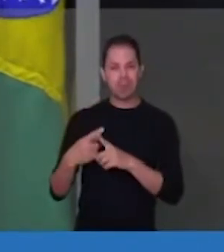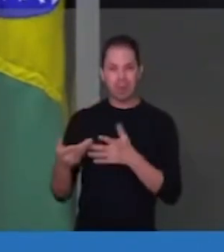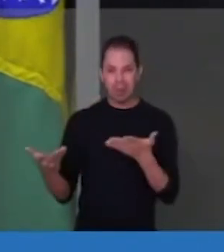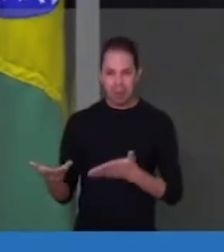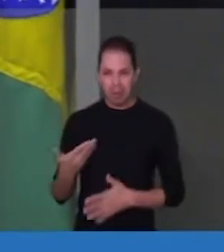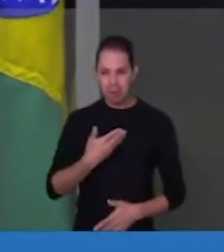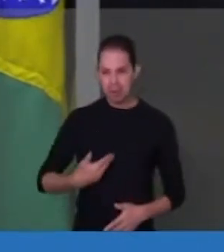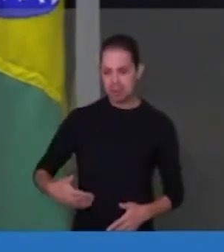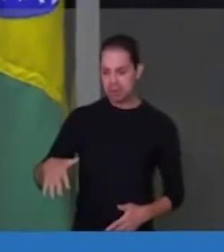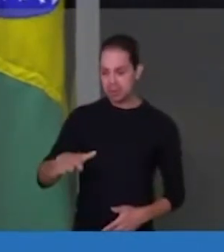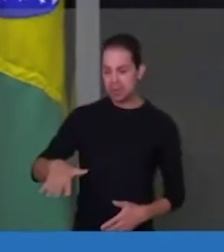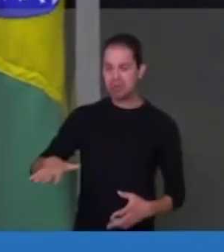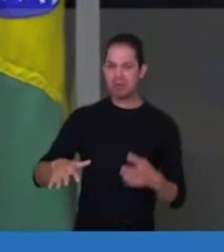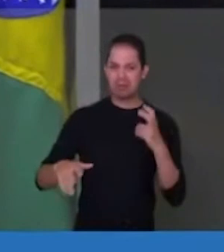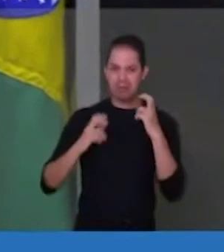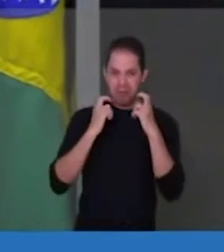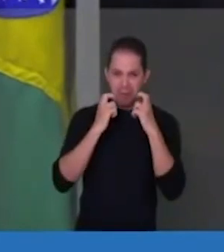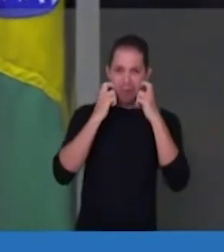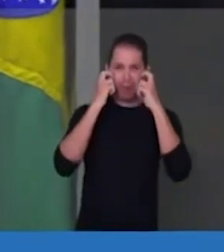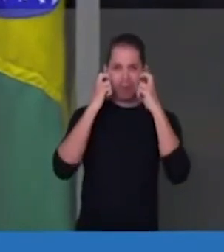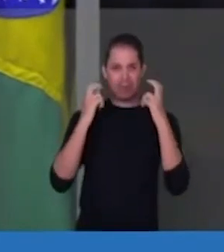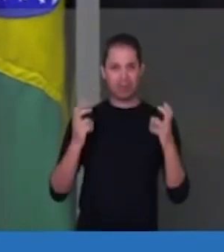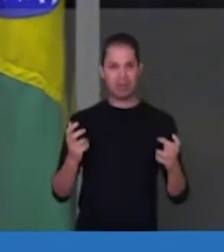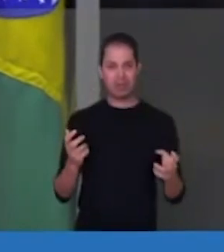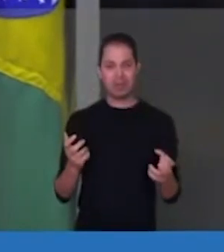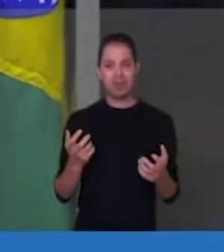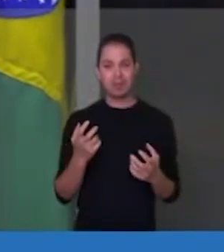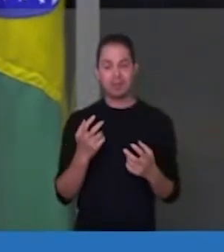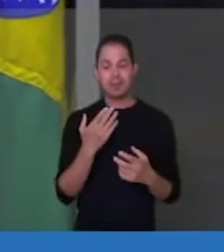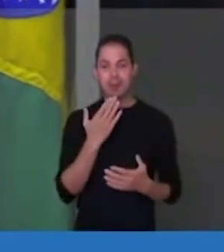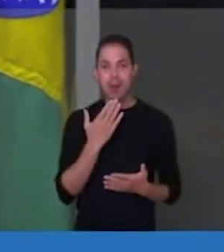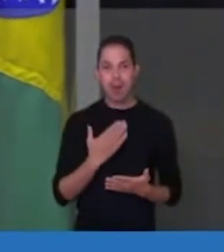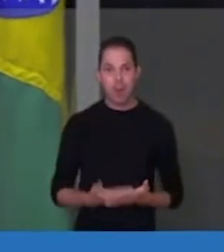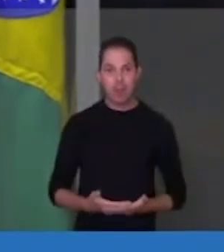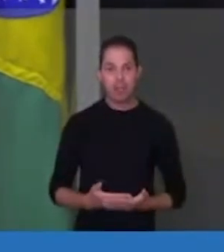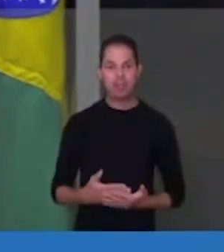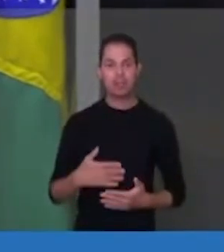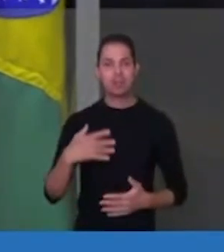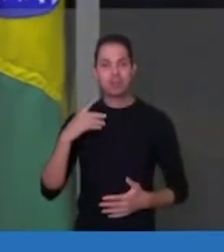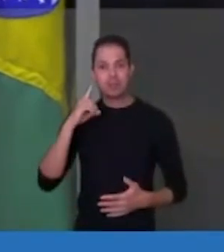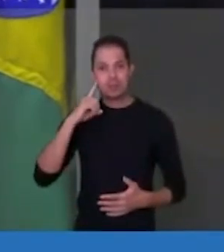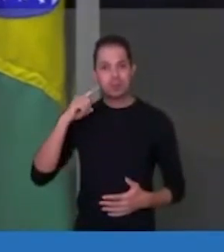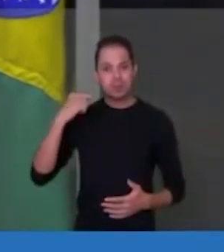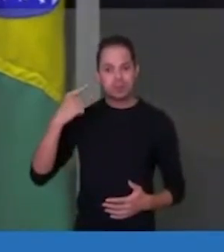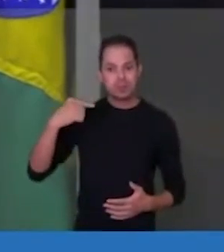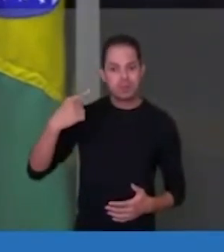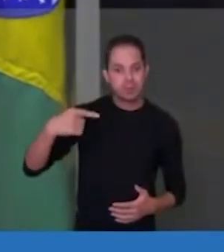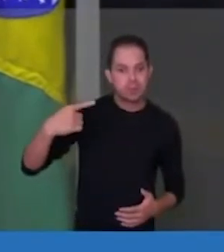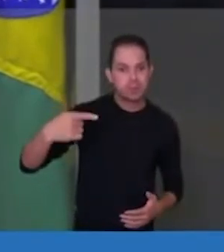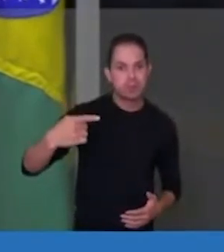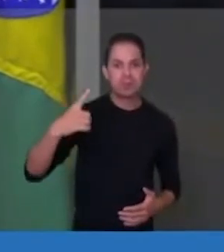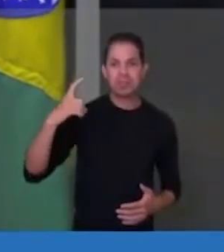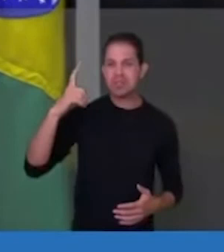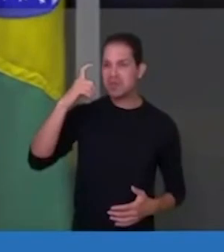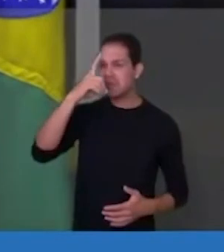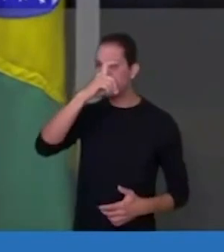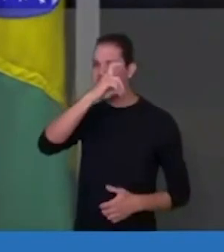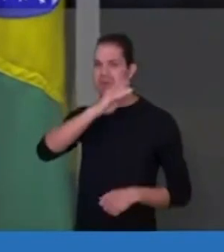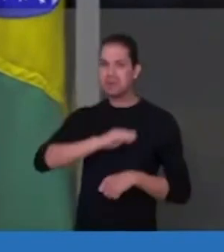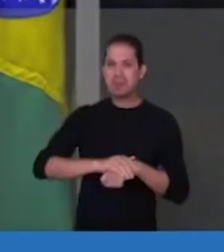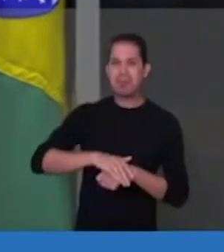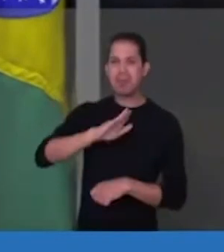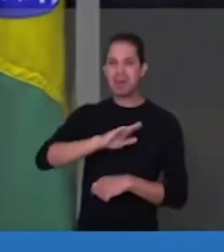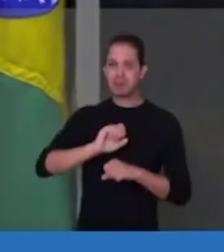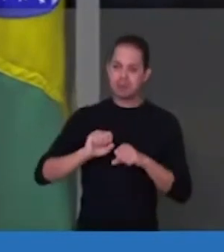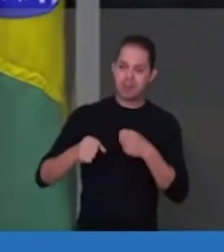verde e amarelo. E é impressionante como cada dia que passa fica mais difícil aos defensores do